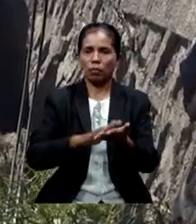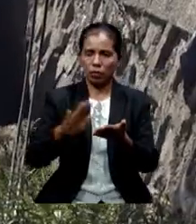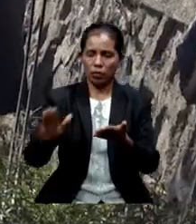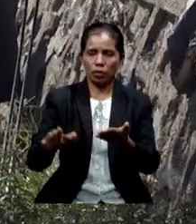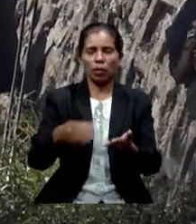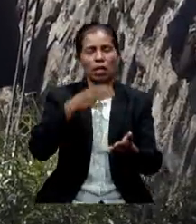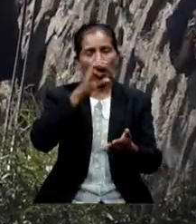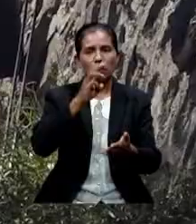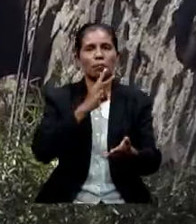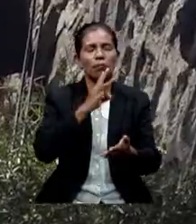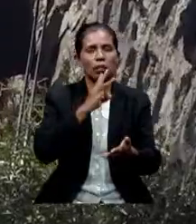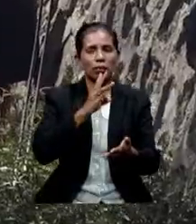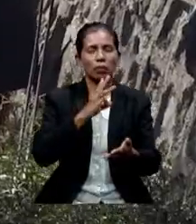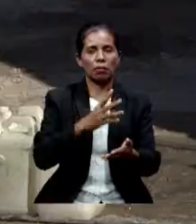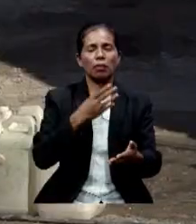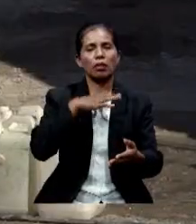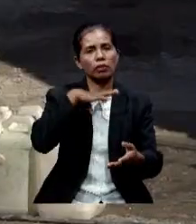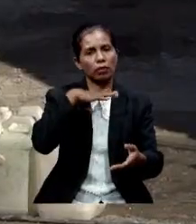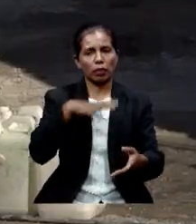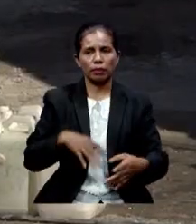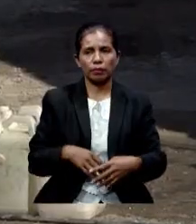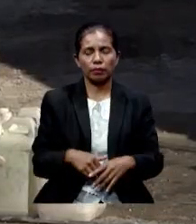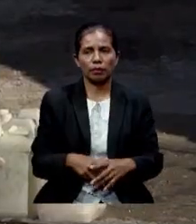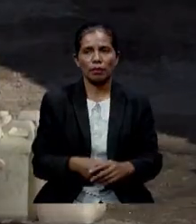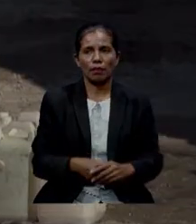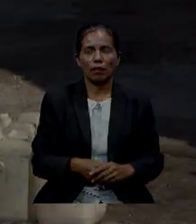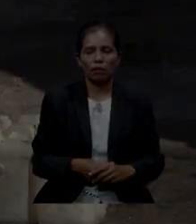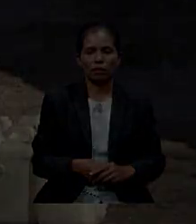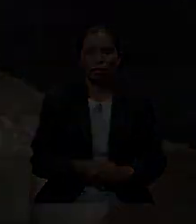consumo bem nebe contaminado. Bem-vinda Simenes, Jacinto Fuca, Yemen.